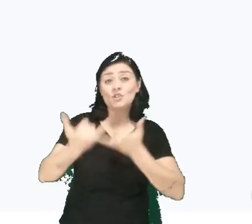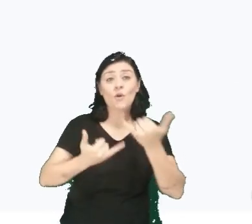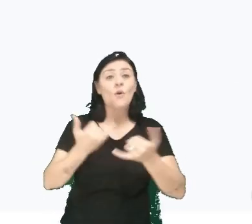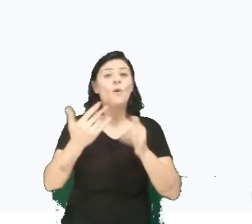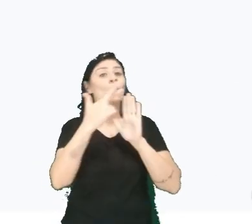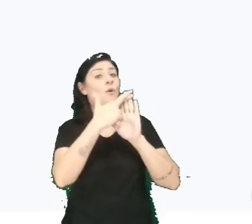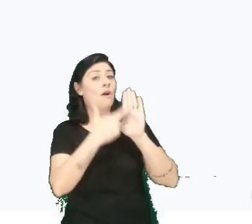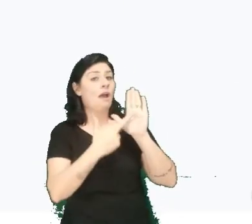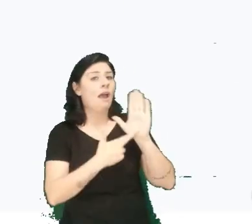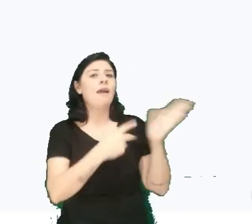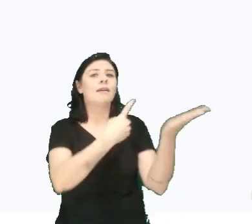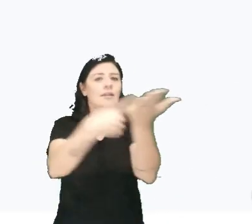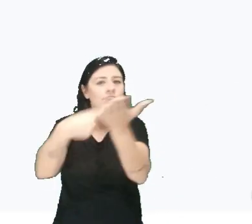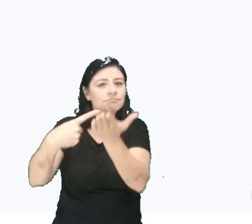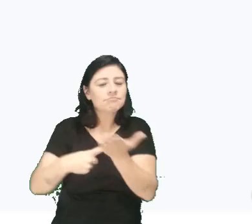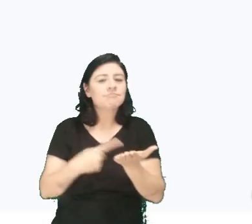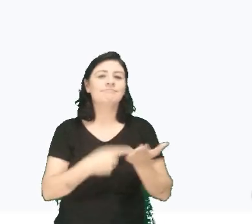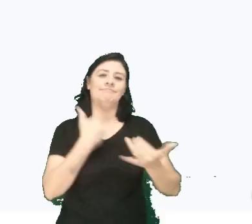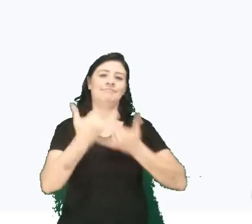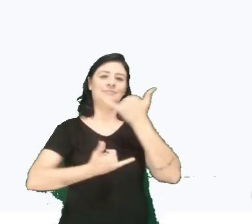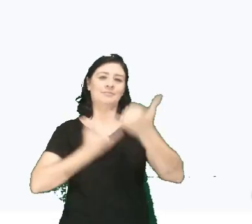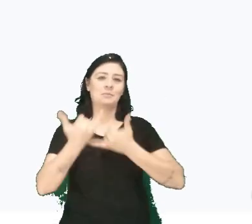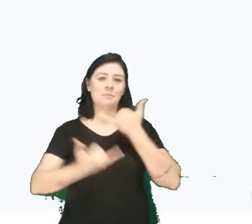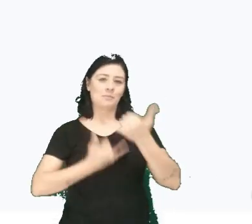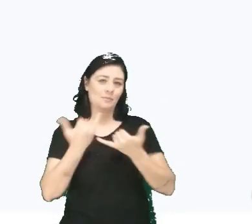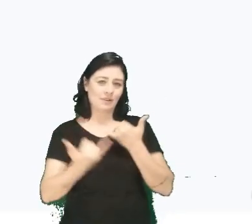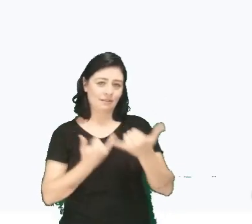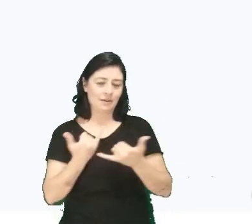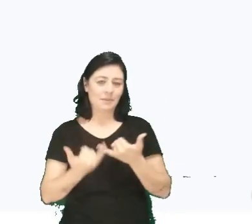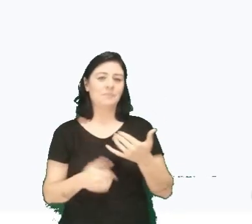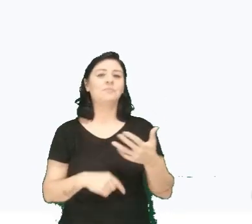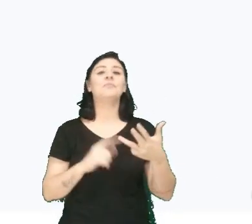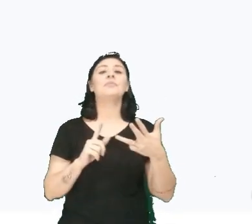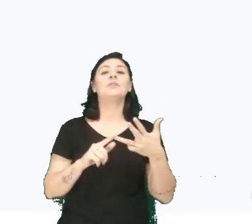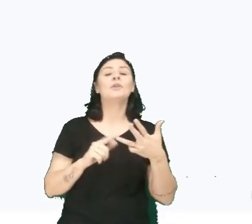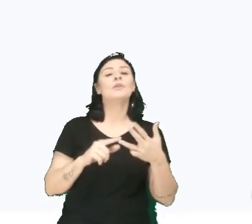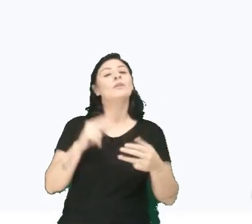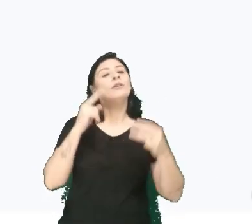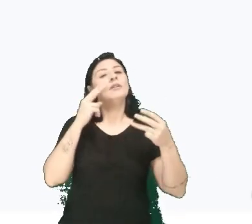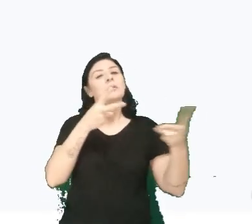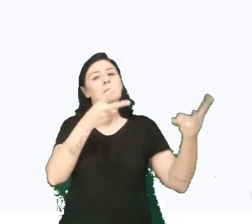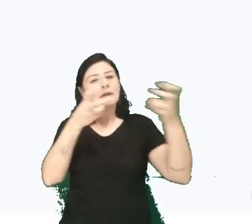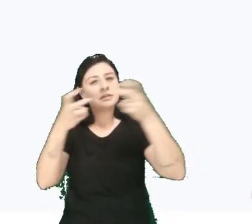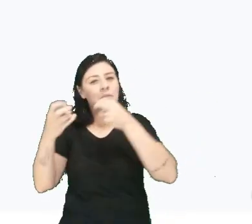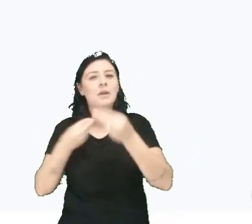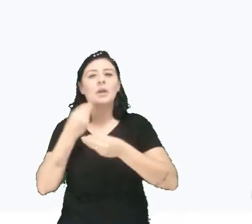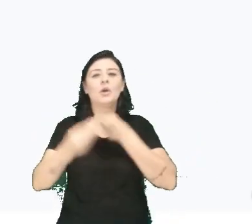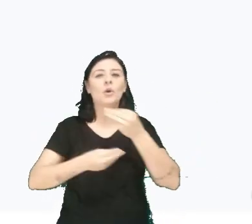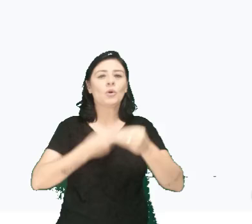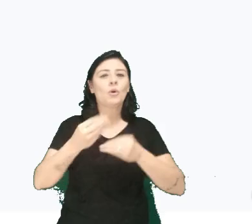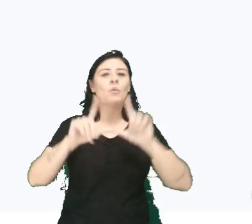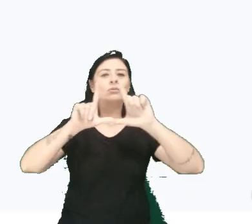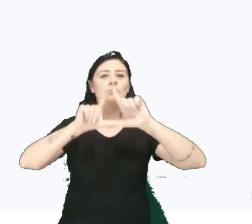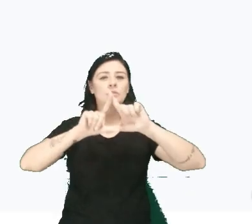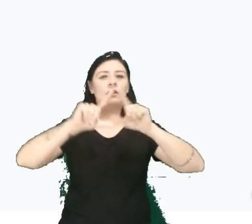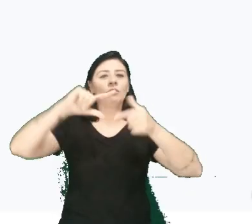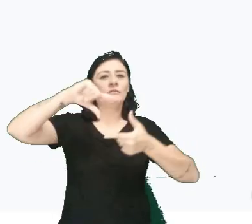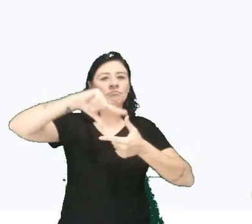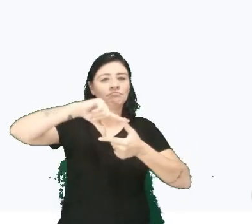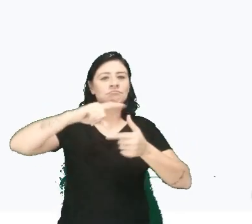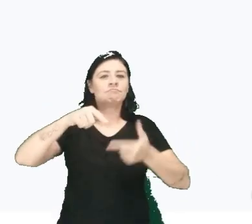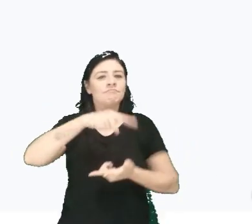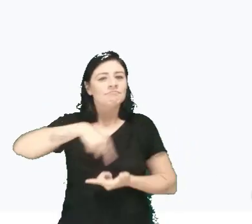regras e possibilidades de jogadas durante as partidas. Observar as figuras geométricas planas presentes no